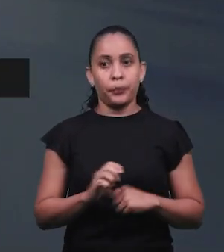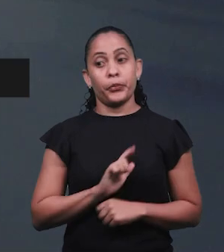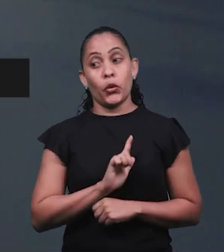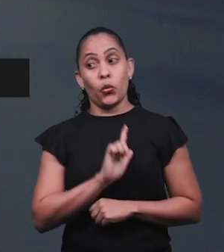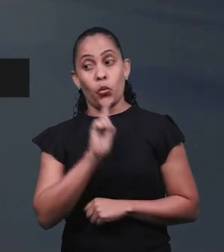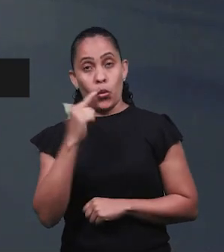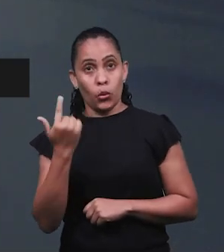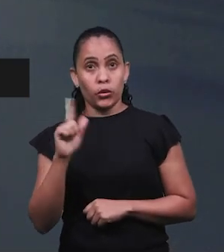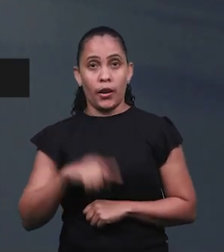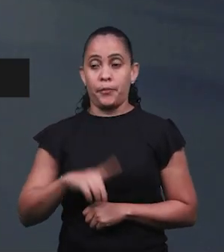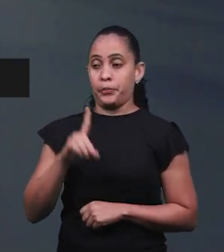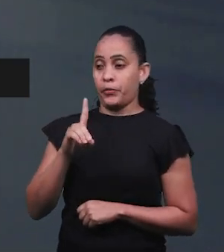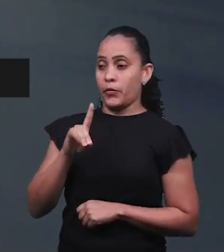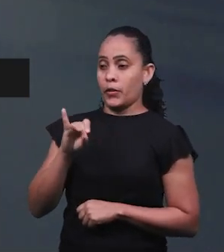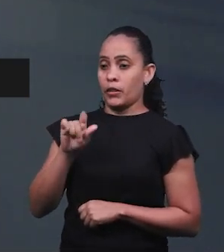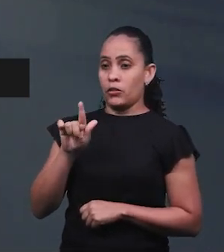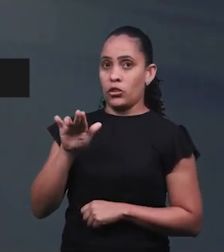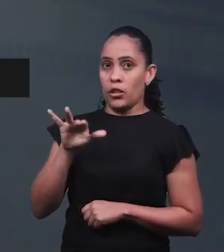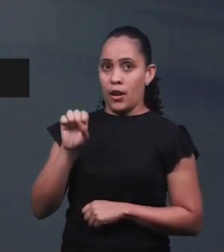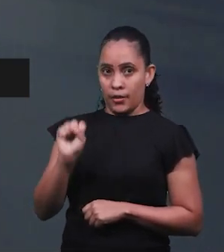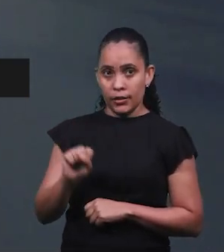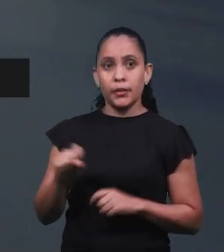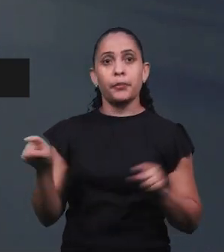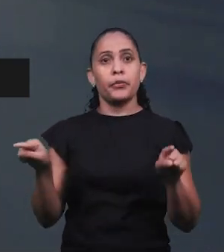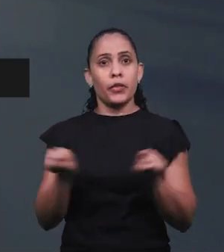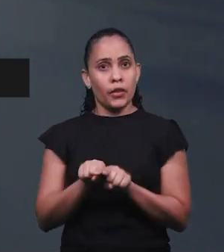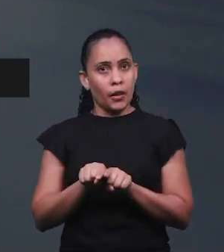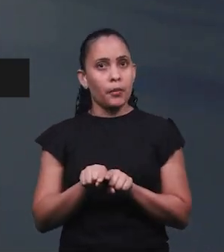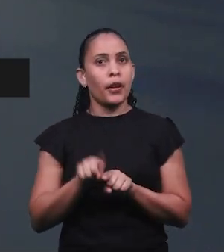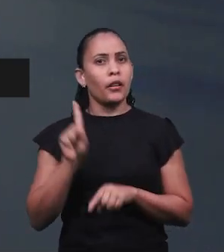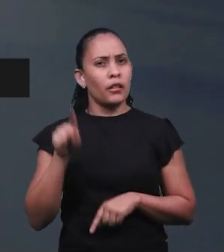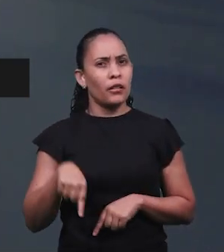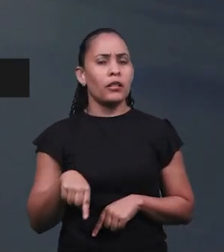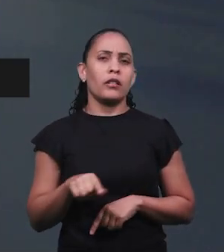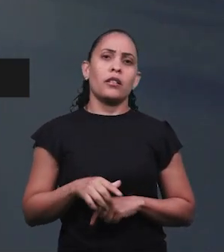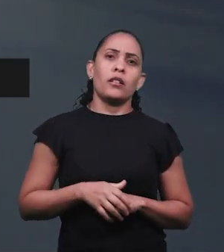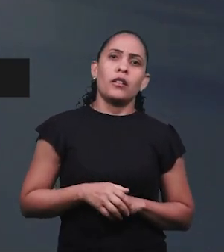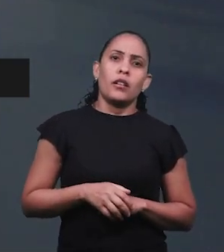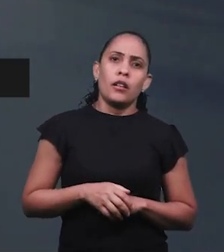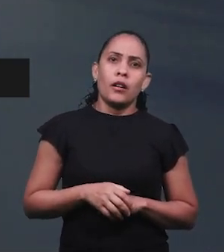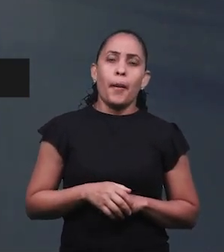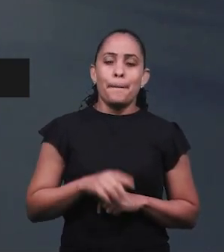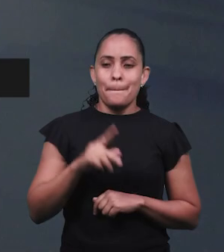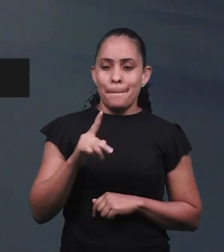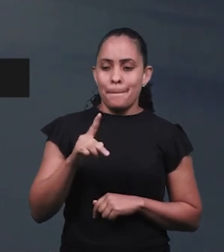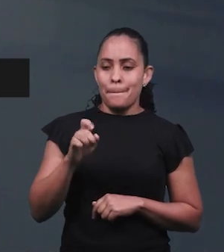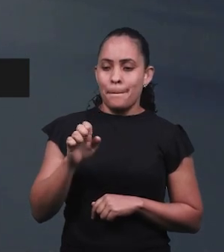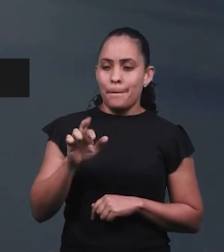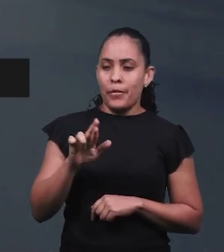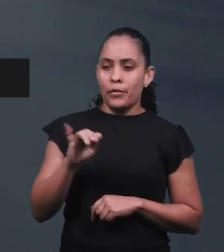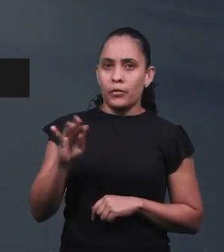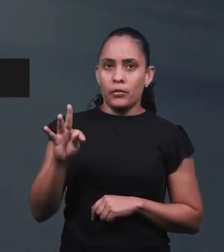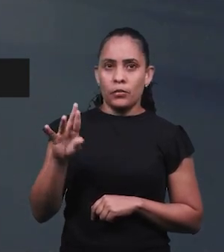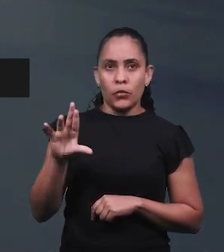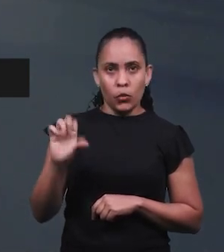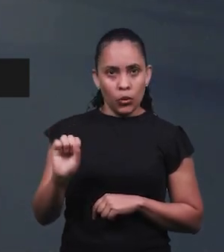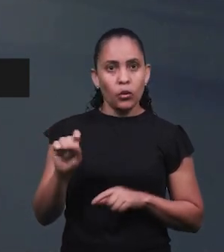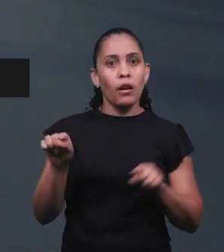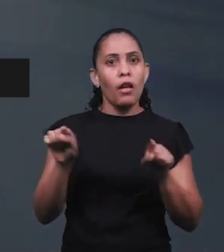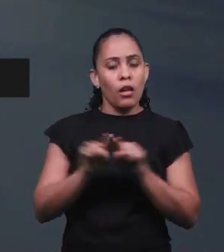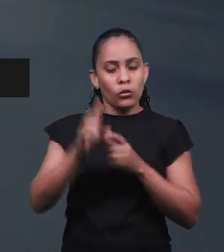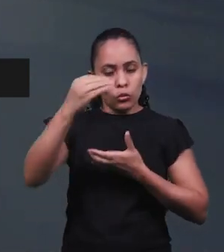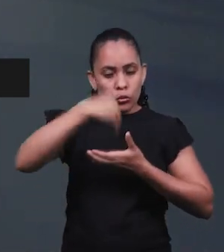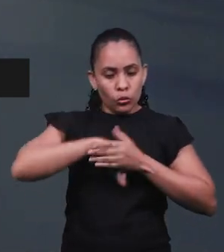outro tratamento é a diálise peritoneal, que também o nome define, porque peritônio é uma membrana que todos